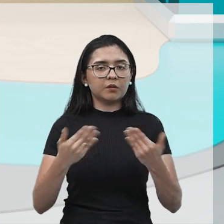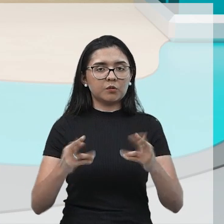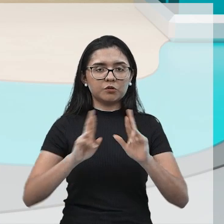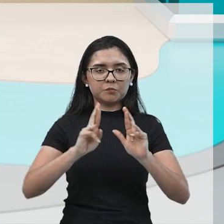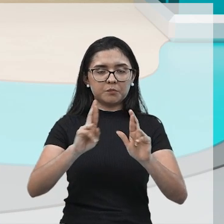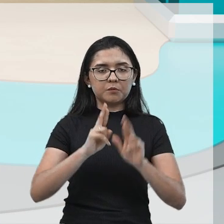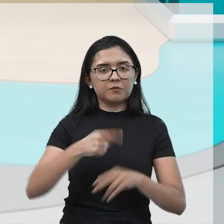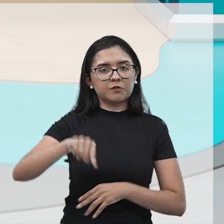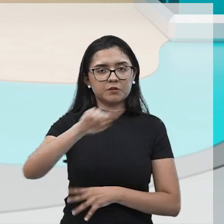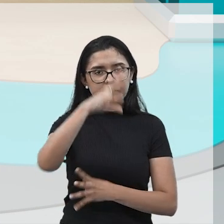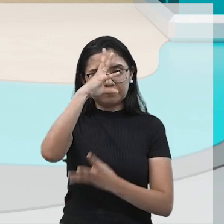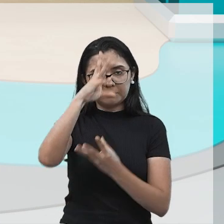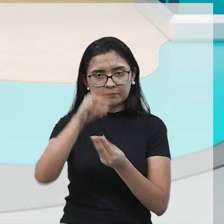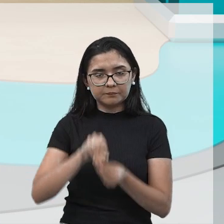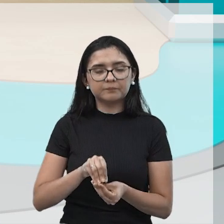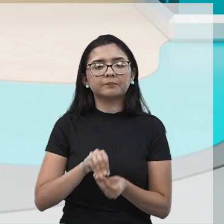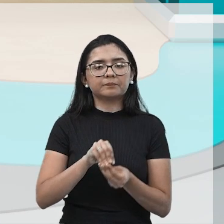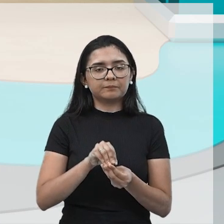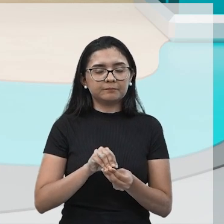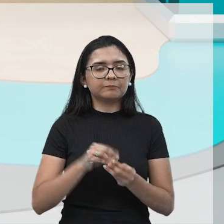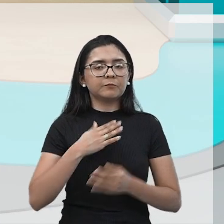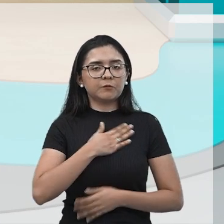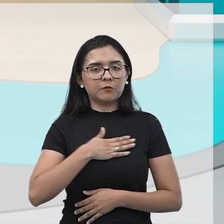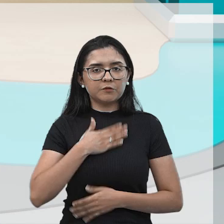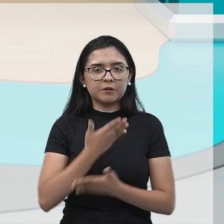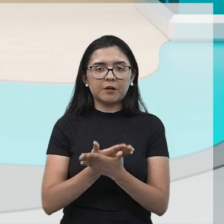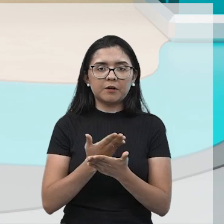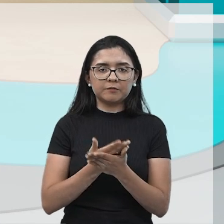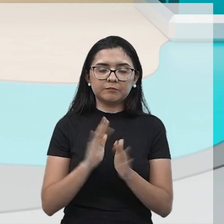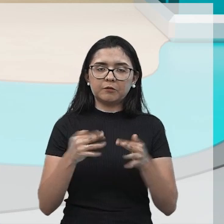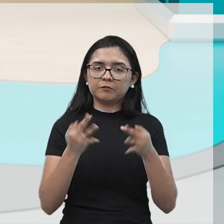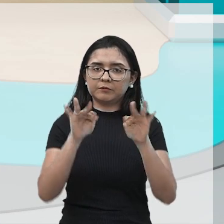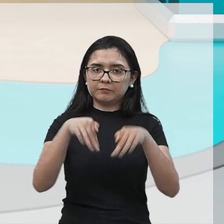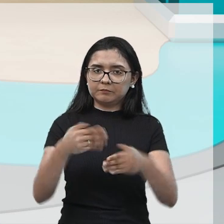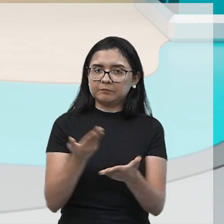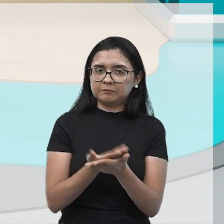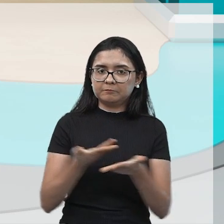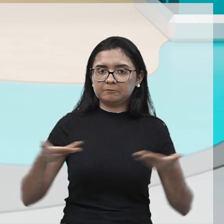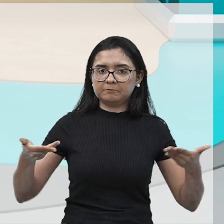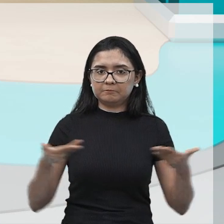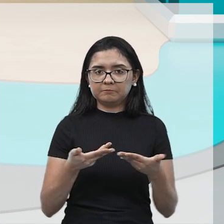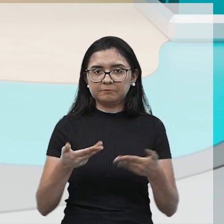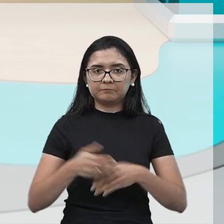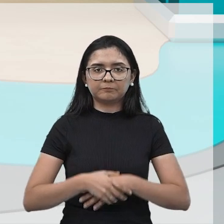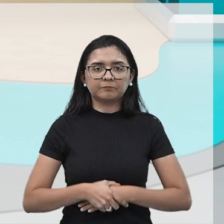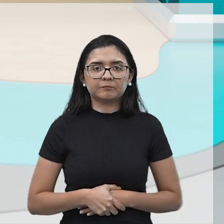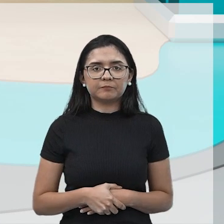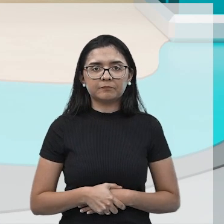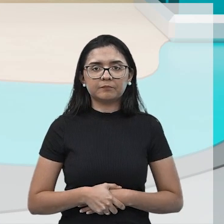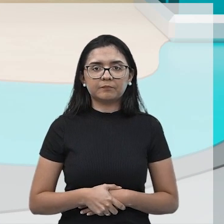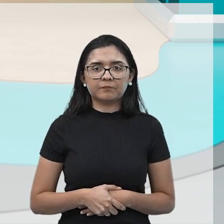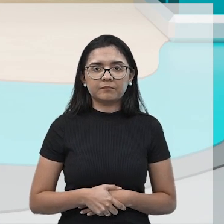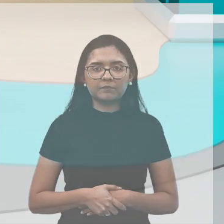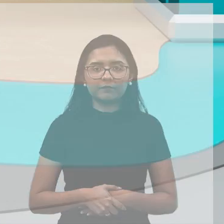vocês tenham compreendido e gostado, e assim nós finalizamos esta aula.